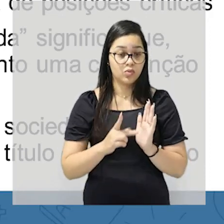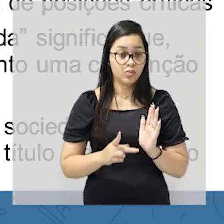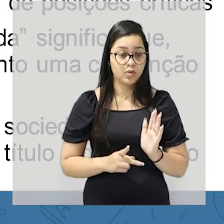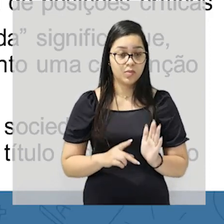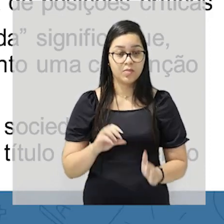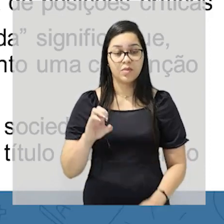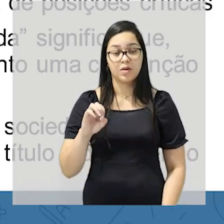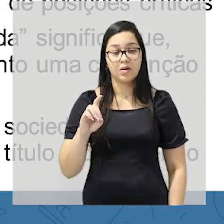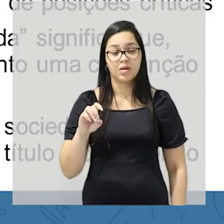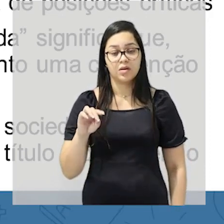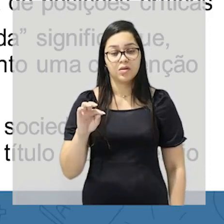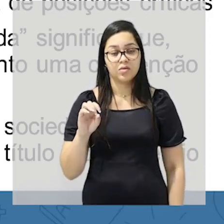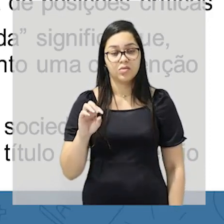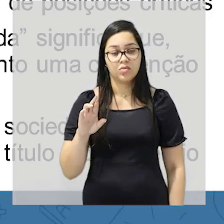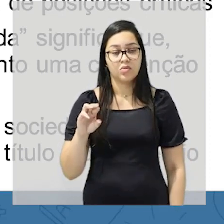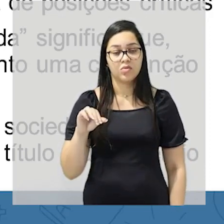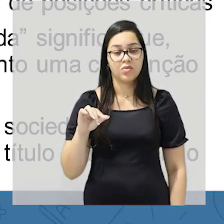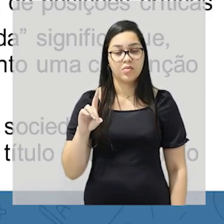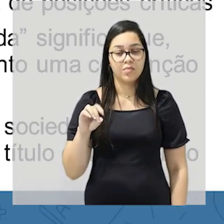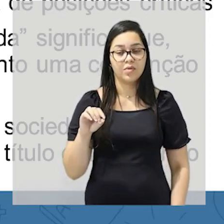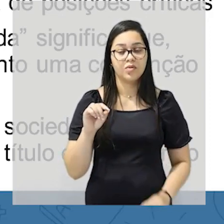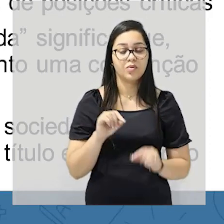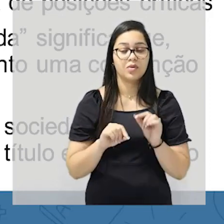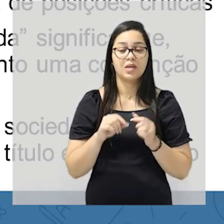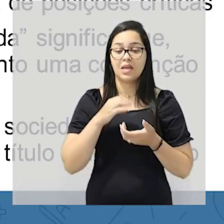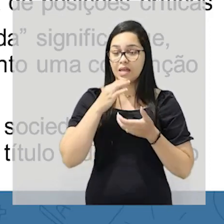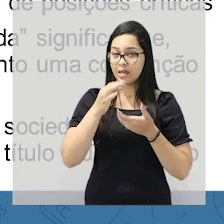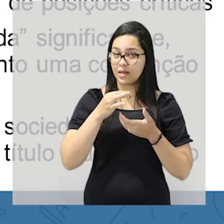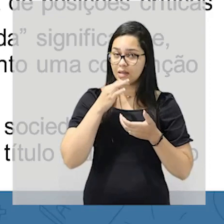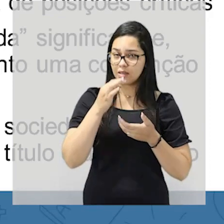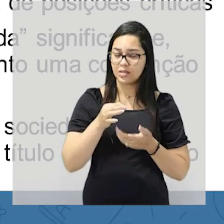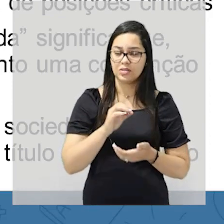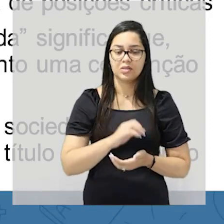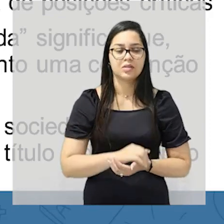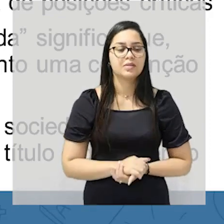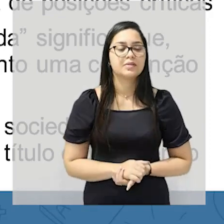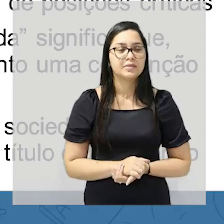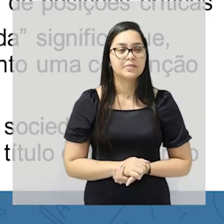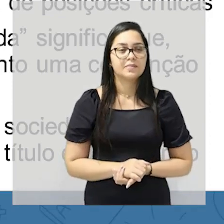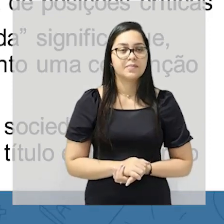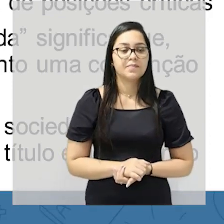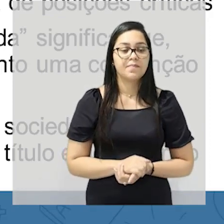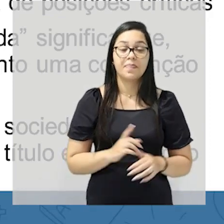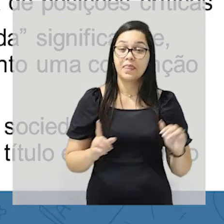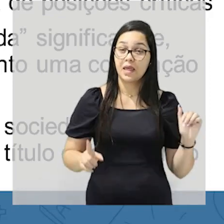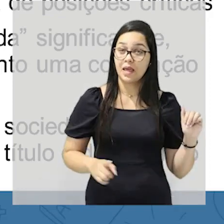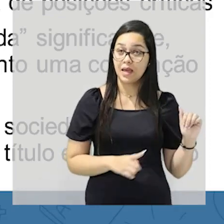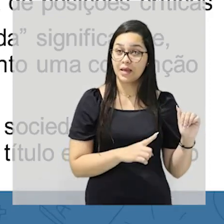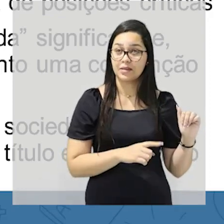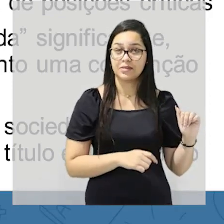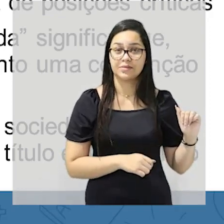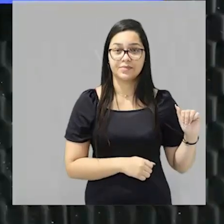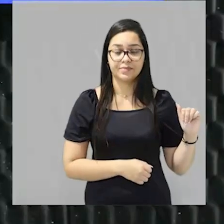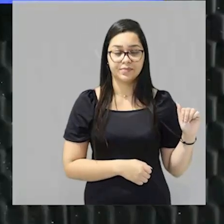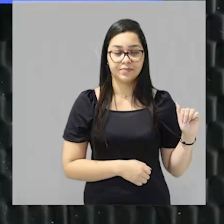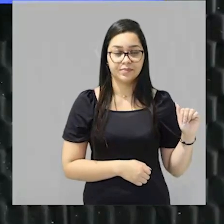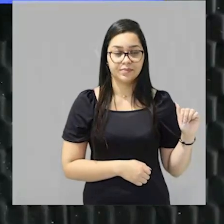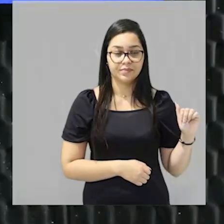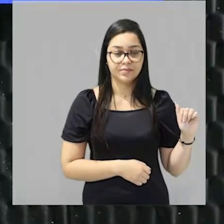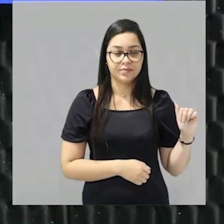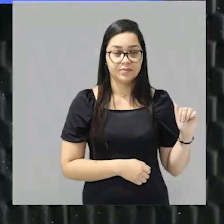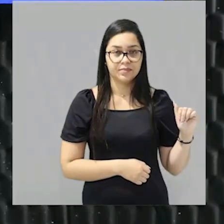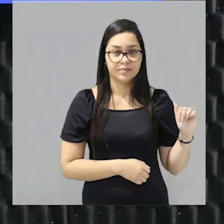poema. O sedutor médio. Vamos juntar nossas rendas e expectativas de vida,